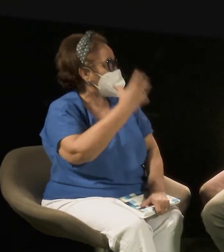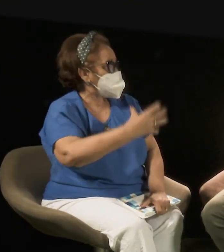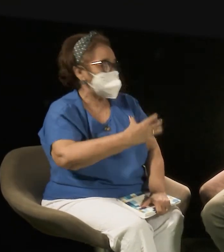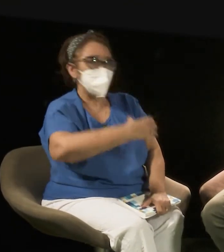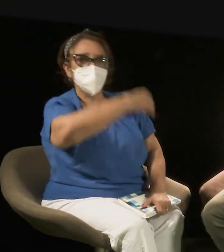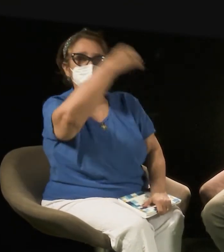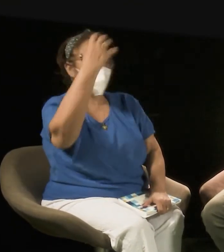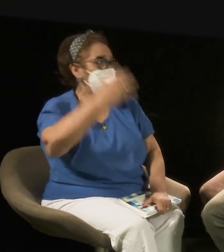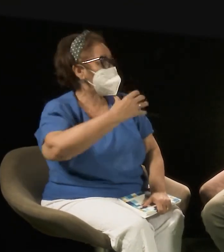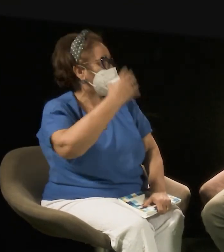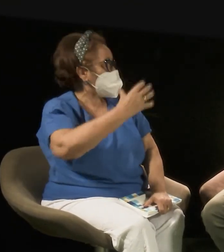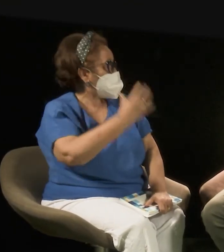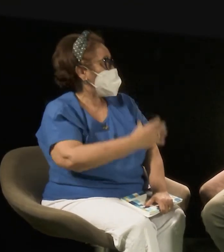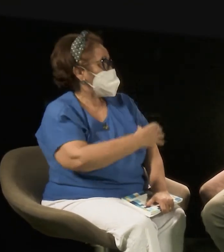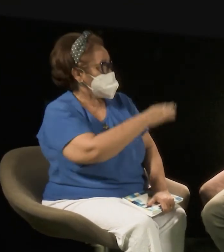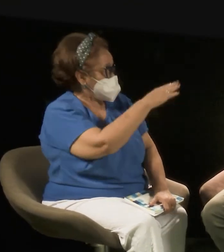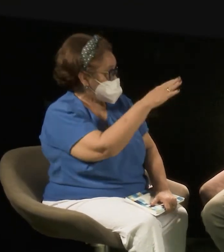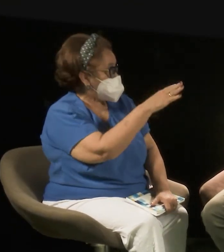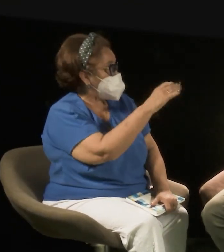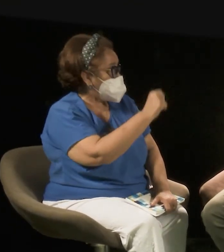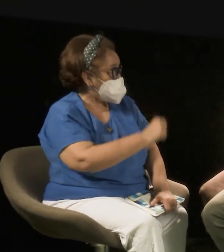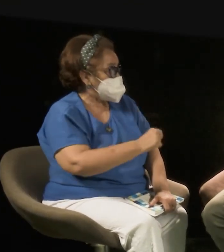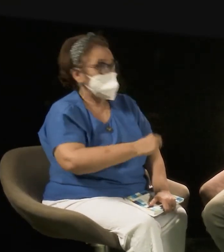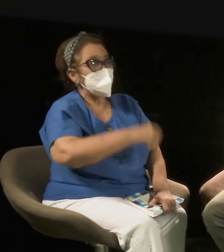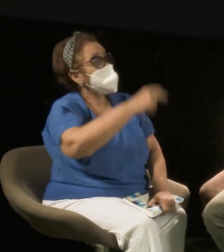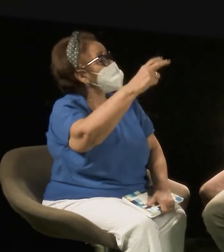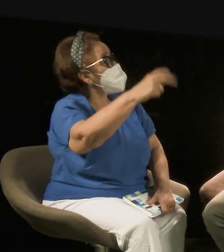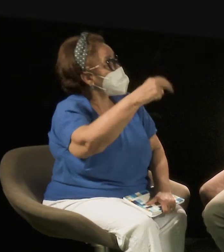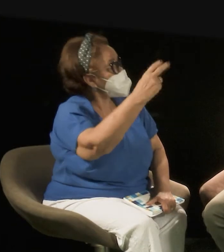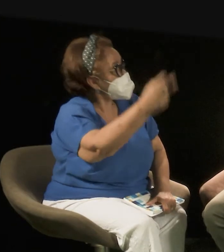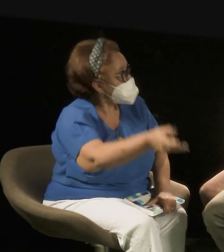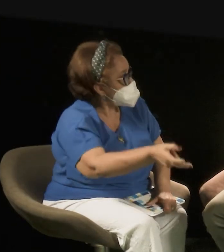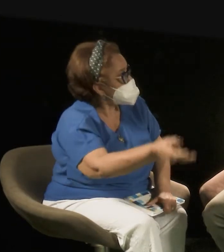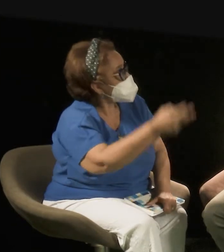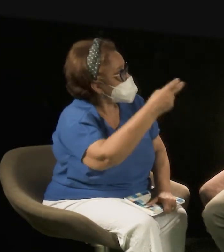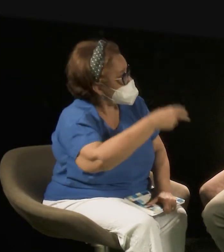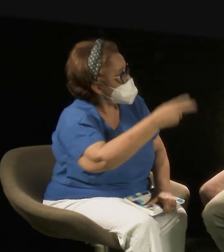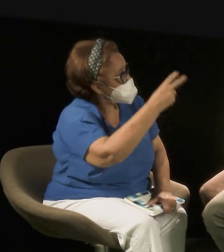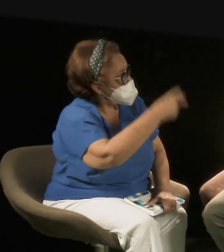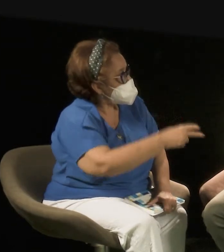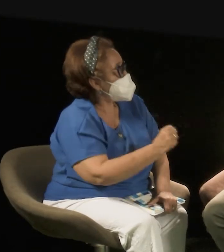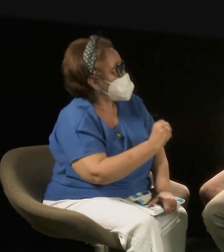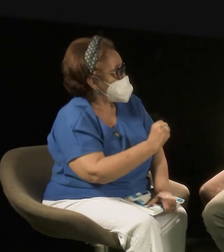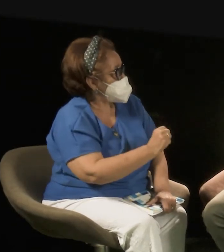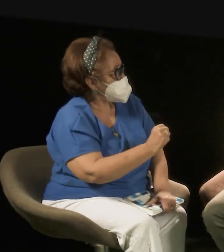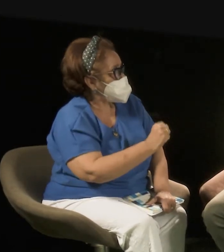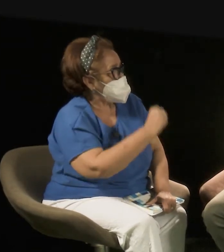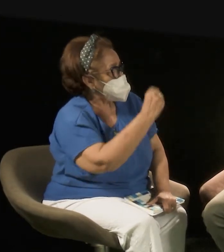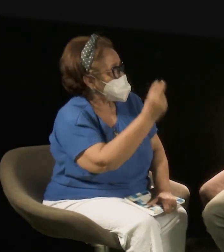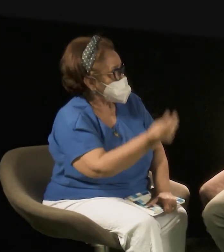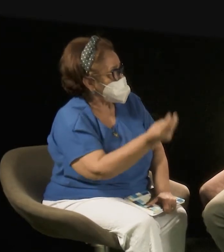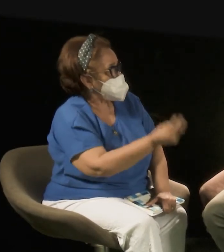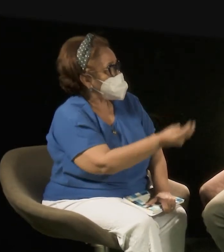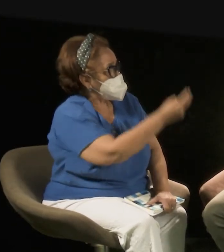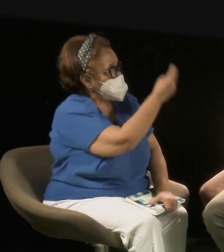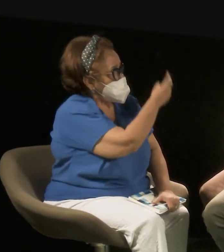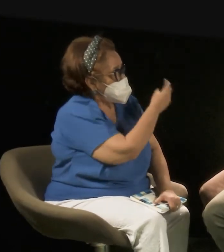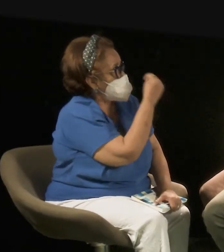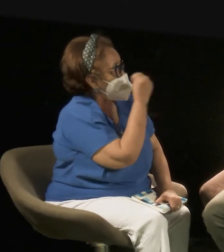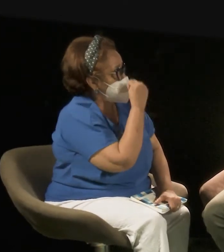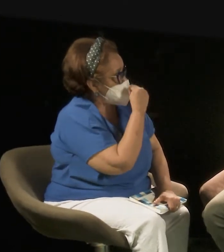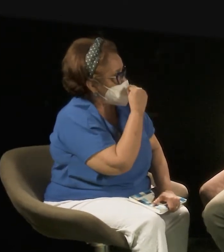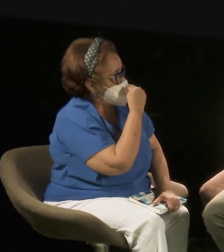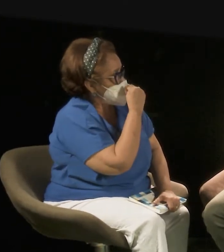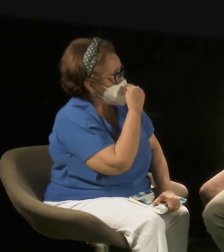da cidade, tem alguma boa e tal, em situações normais. Mas o que se pensa com o folclore para a criança? Qual é o espaço dessas crianças